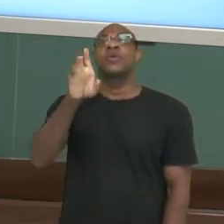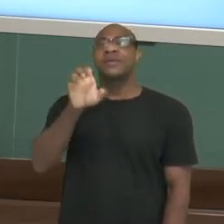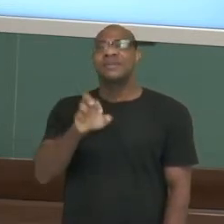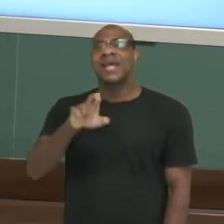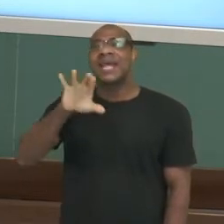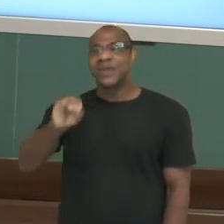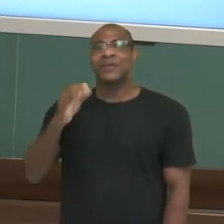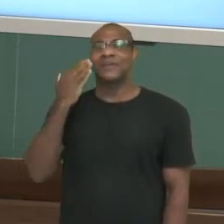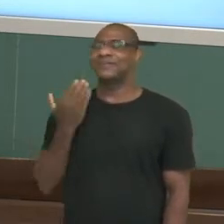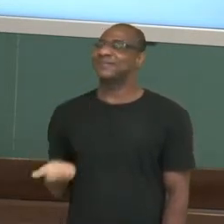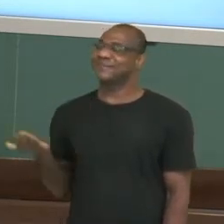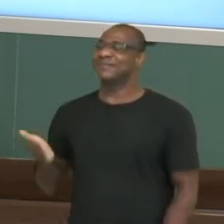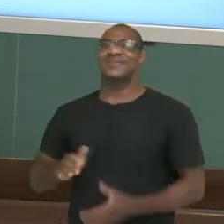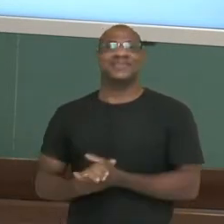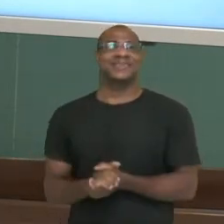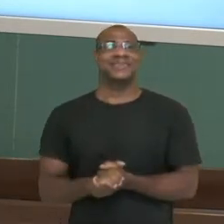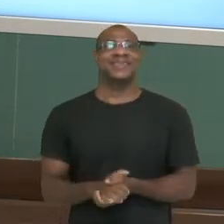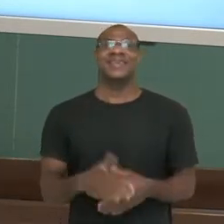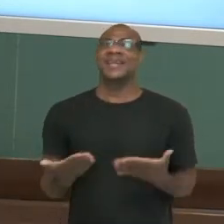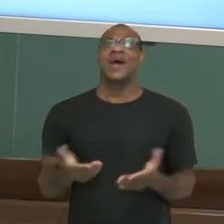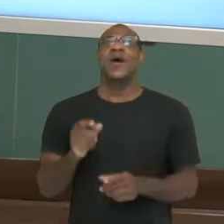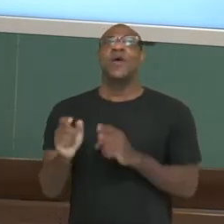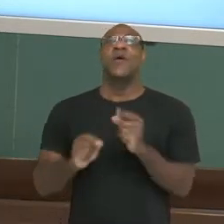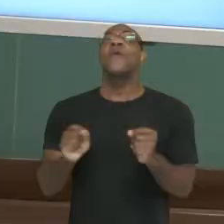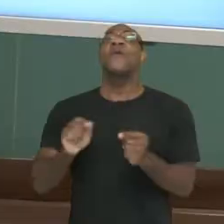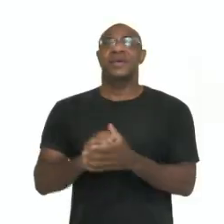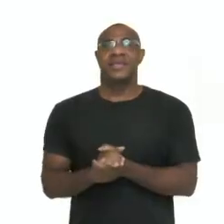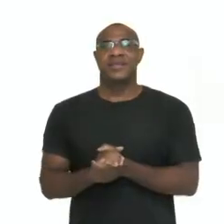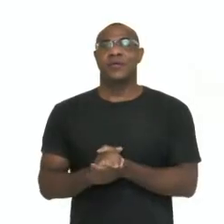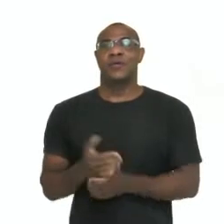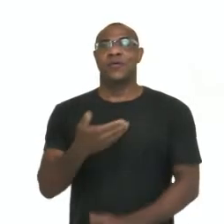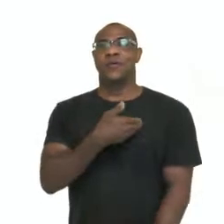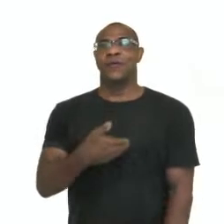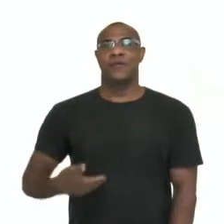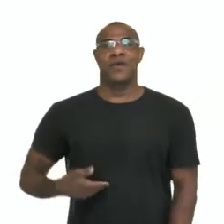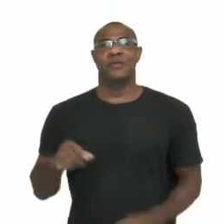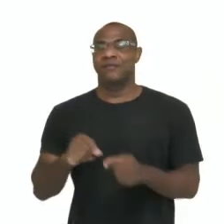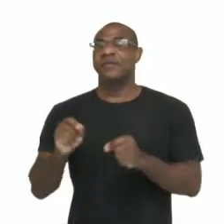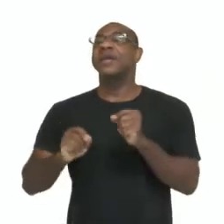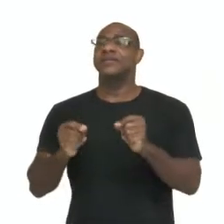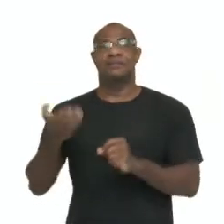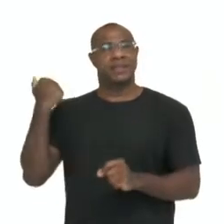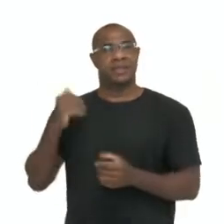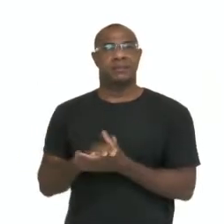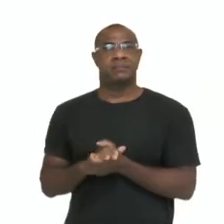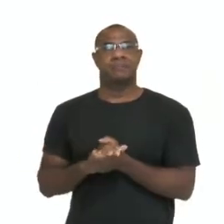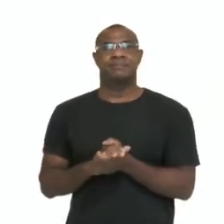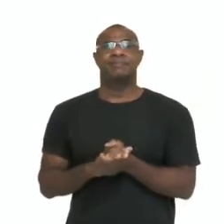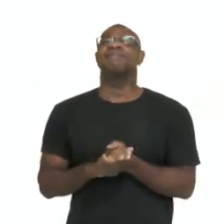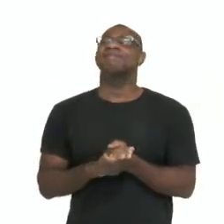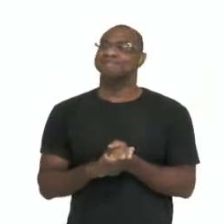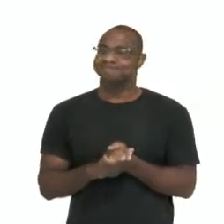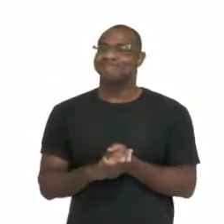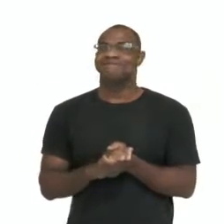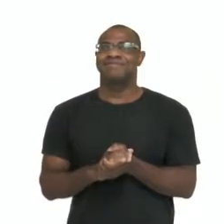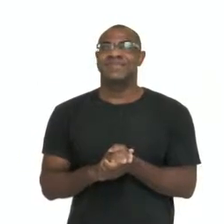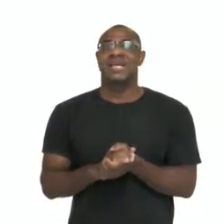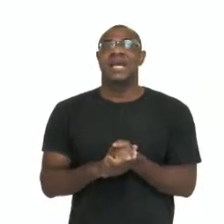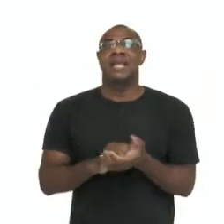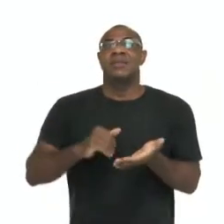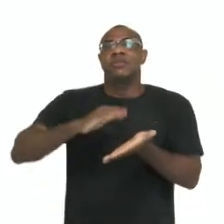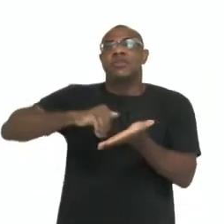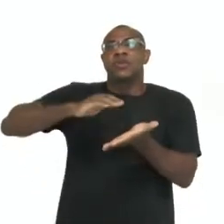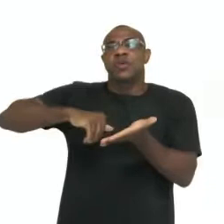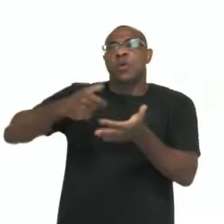resposta? Vamos lá então? O que o governo fez de ações principais? Corte de gastos, aumento de